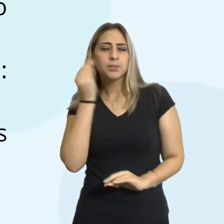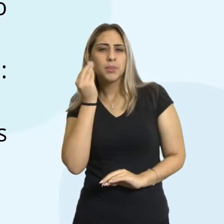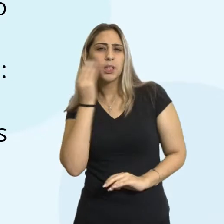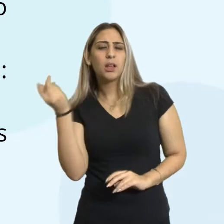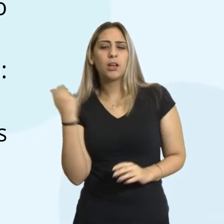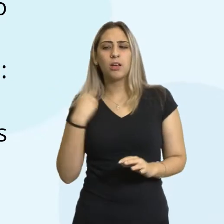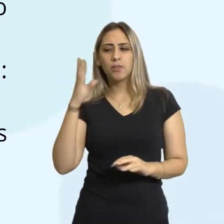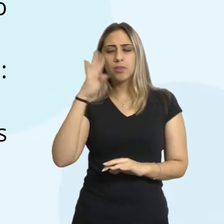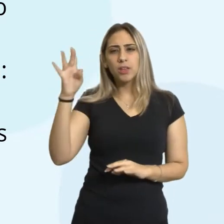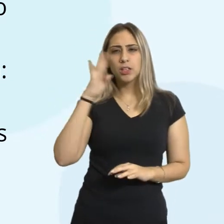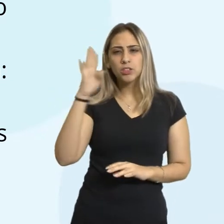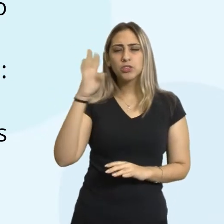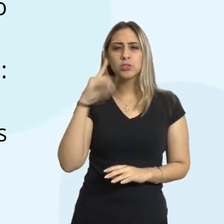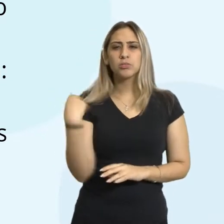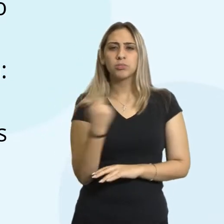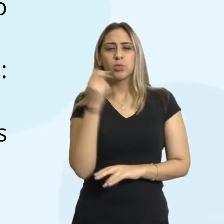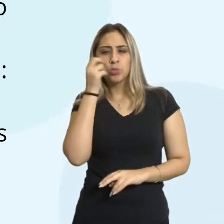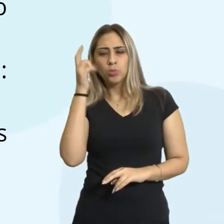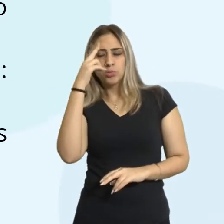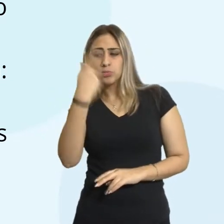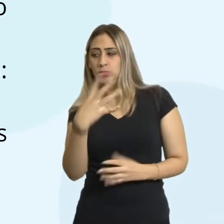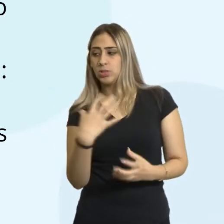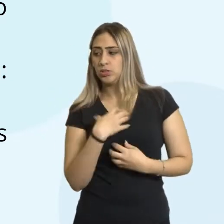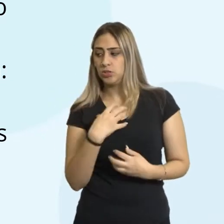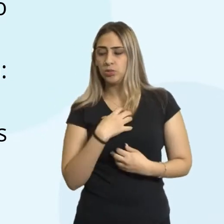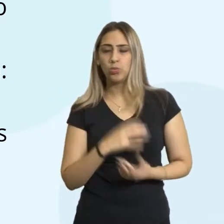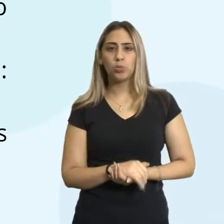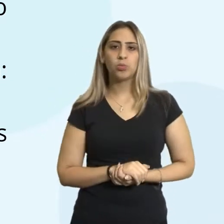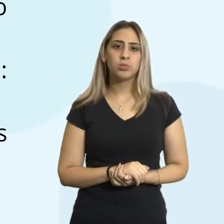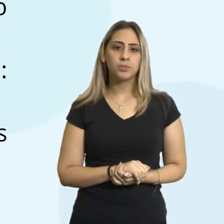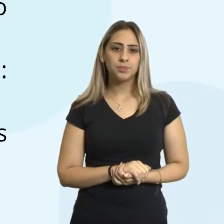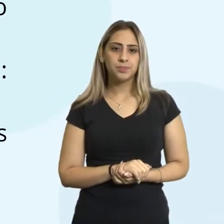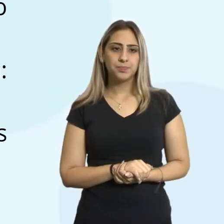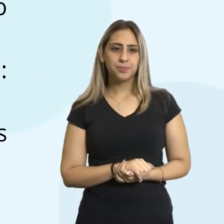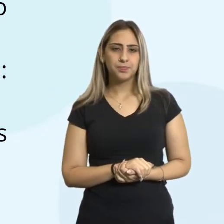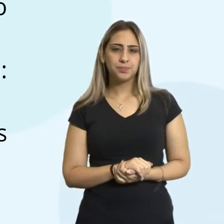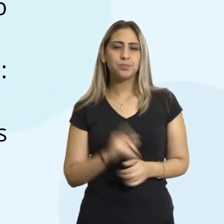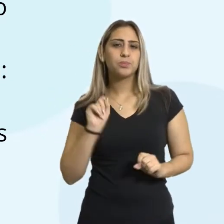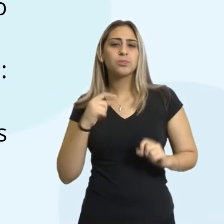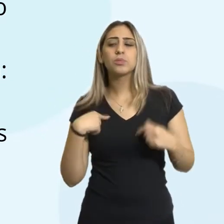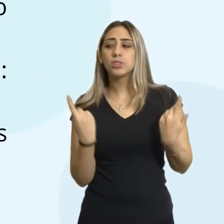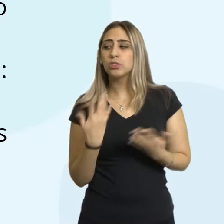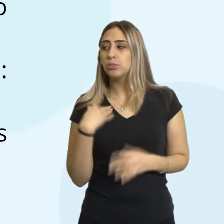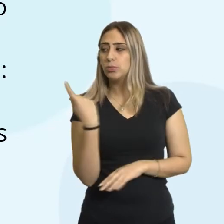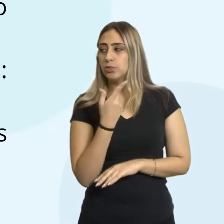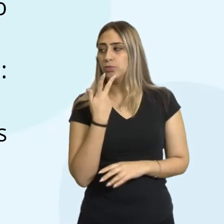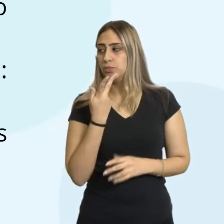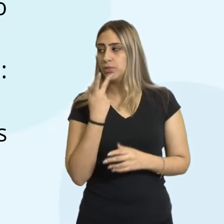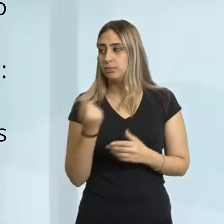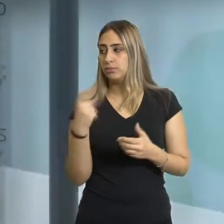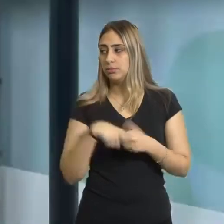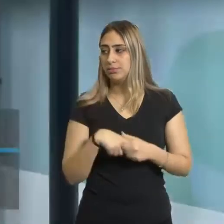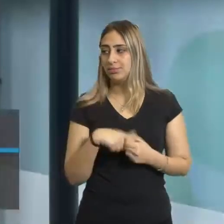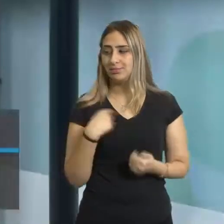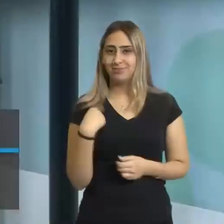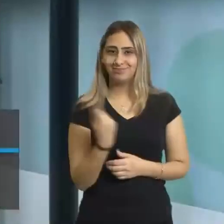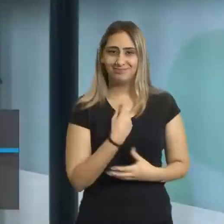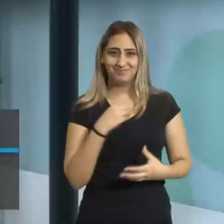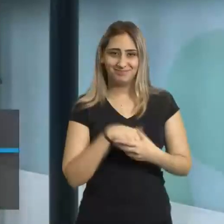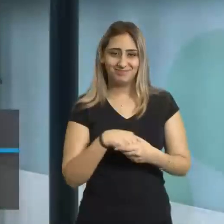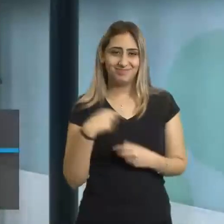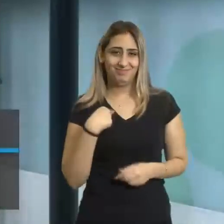refletir a cultura e os seus sentidos Oi e aí que que a gente pode falar da volta aqui para mim por favor de ter